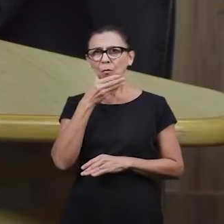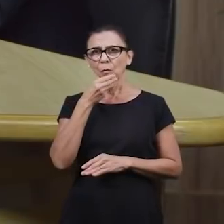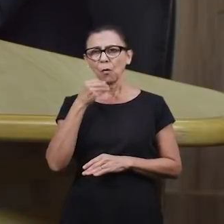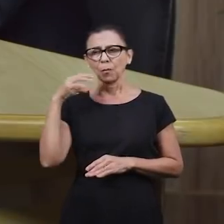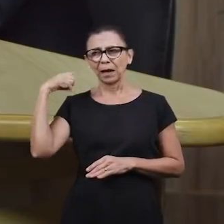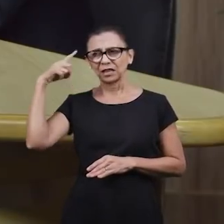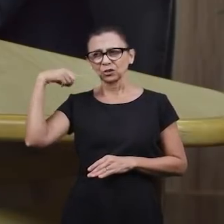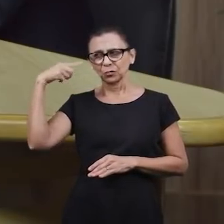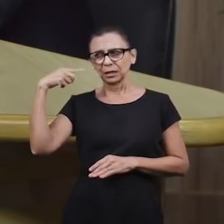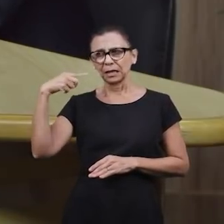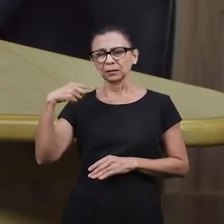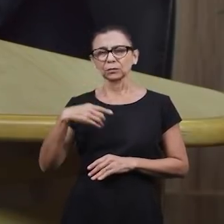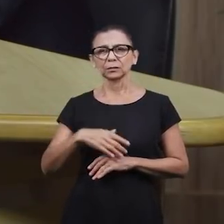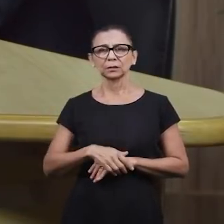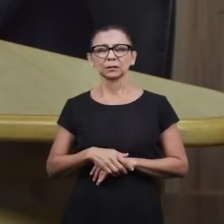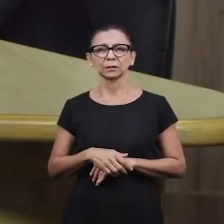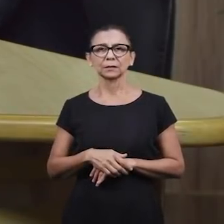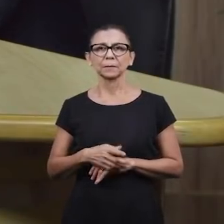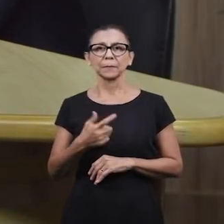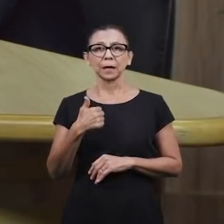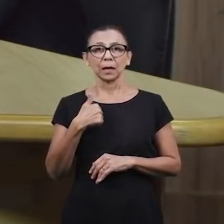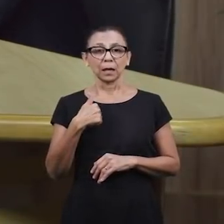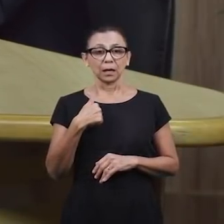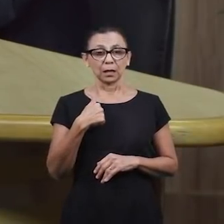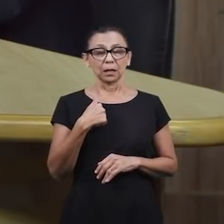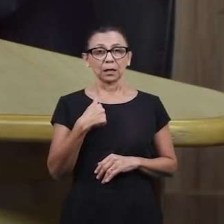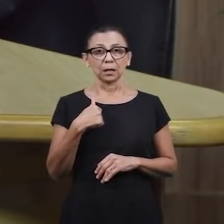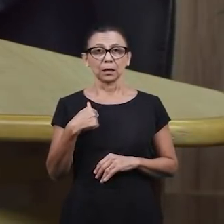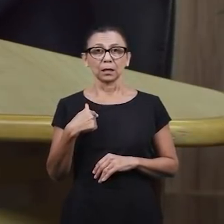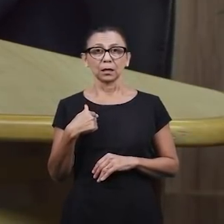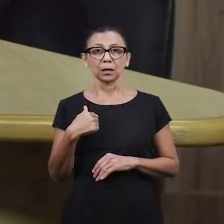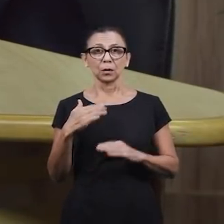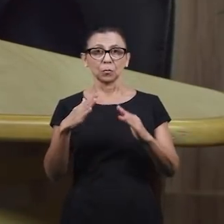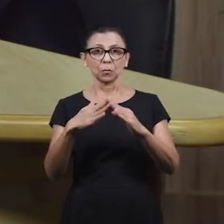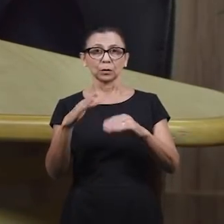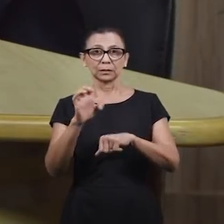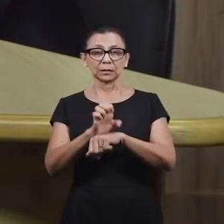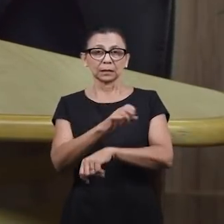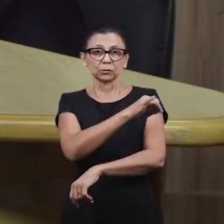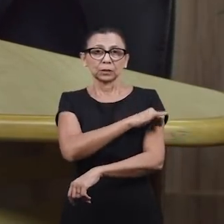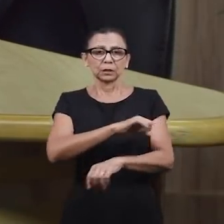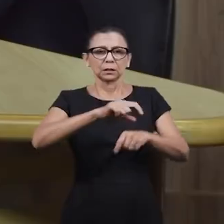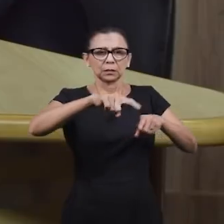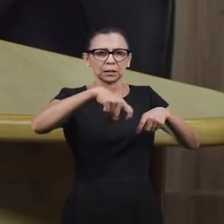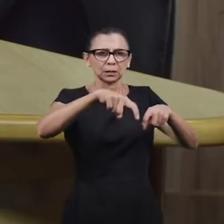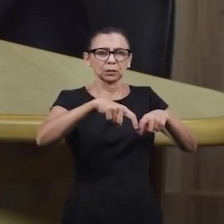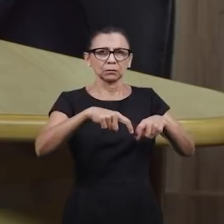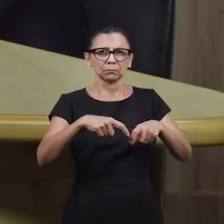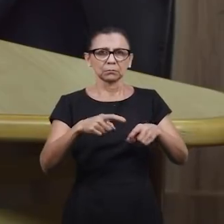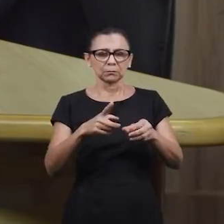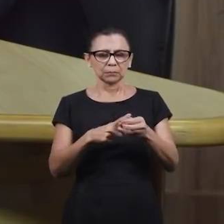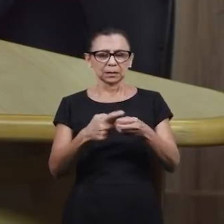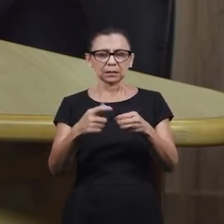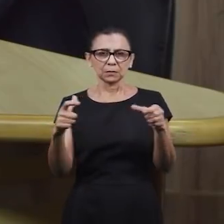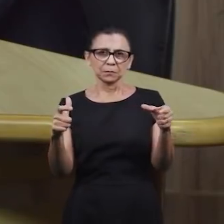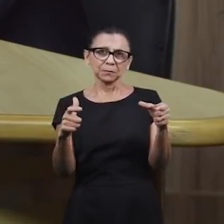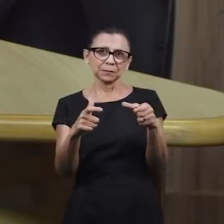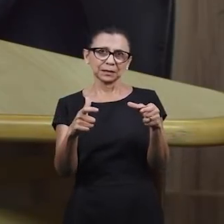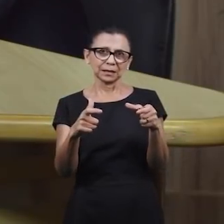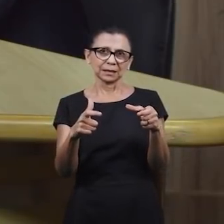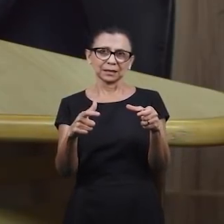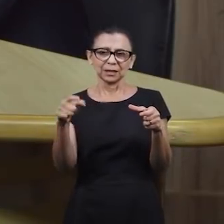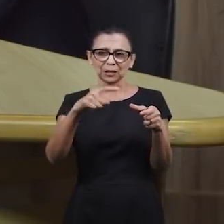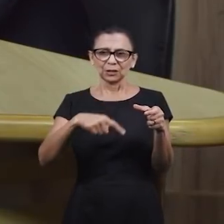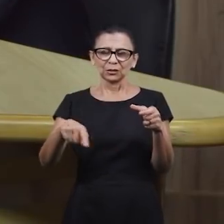Você pode compartilhar Sim, comigo? eu moro numa cidade do interior do estado do Rio, uma cidade pequena, relativamente